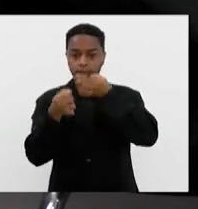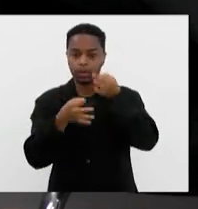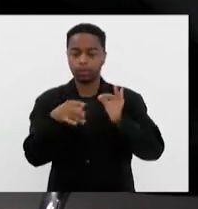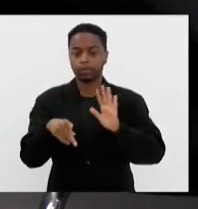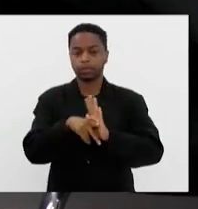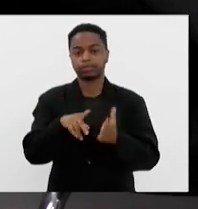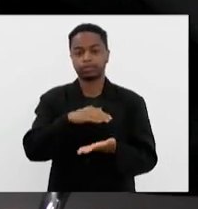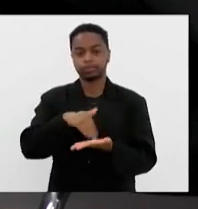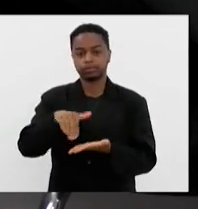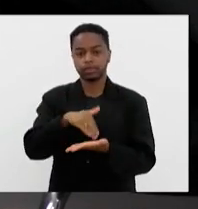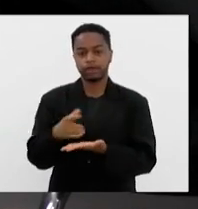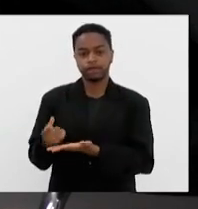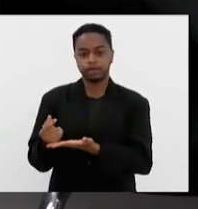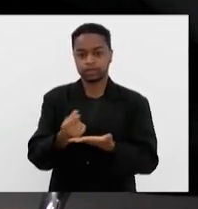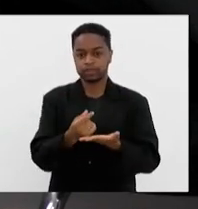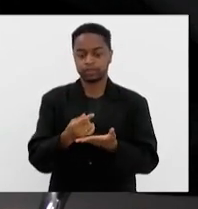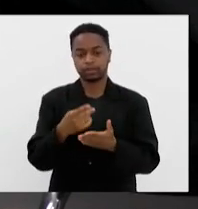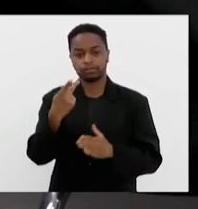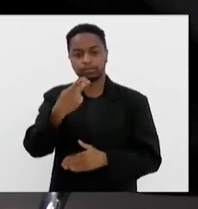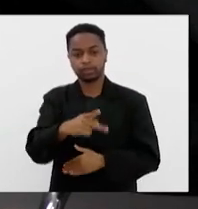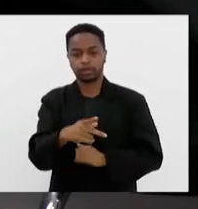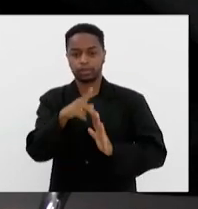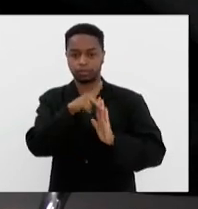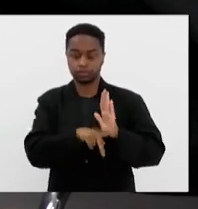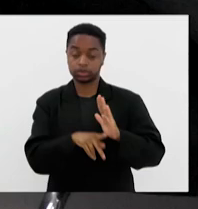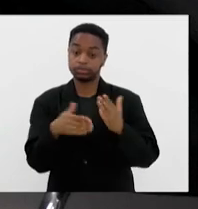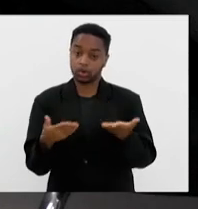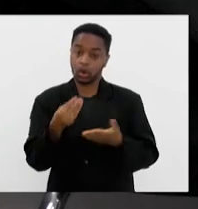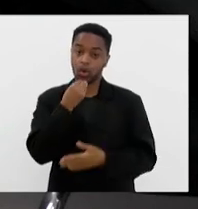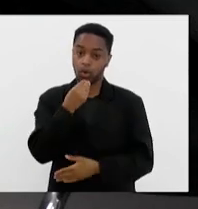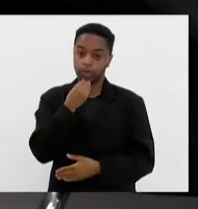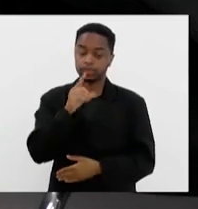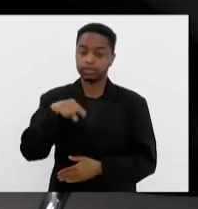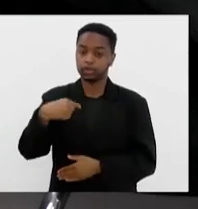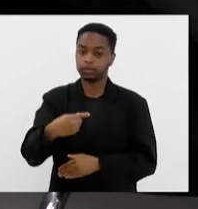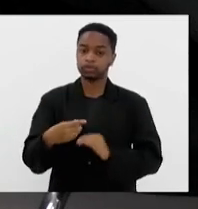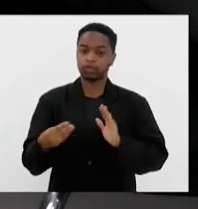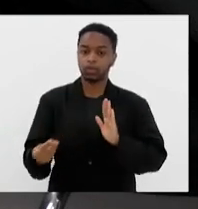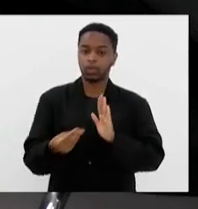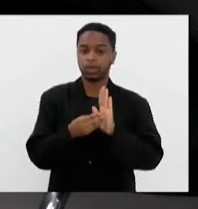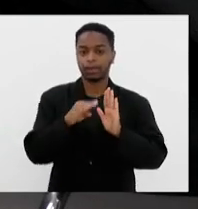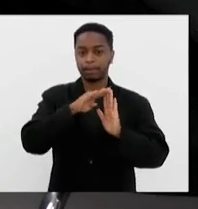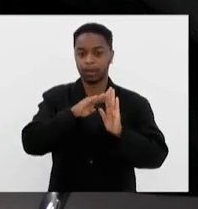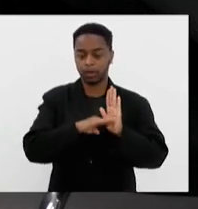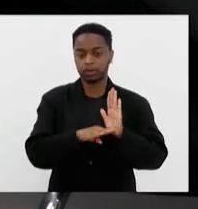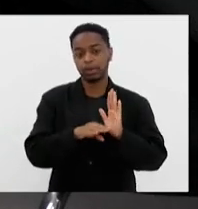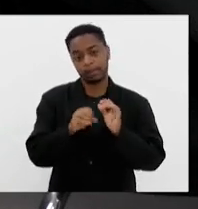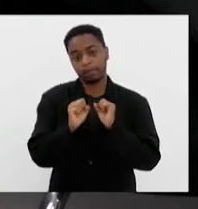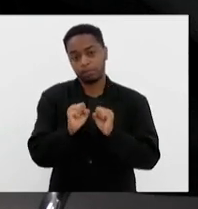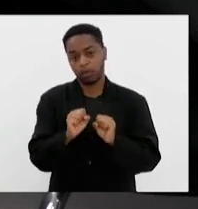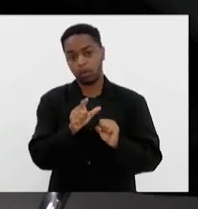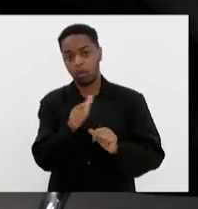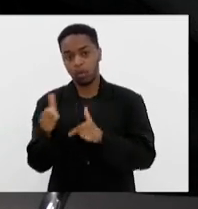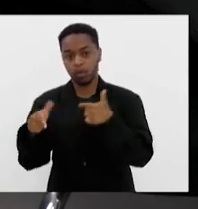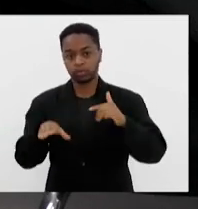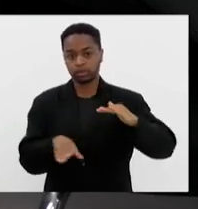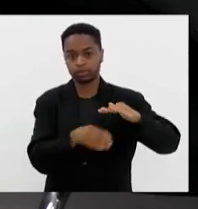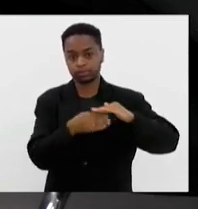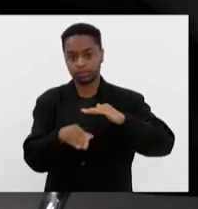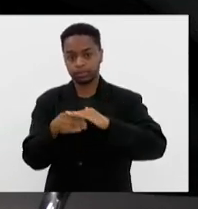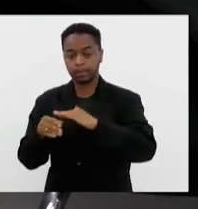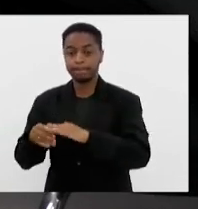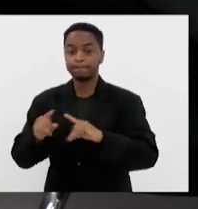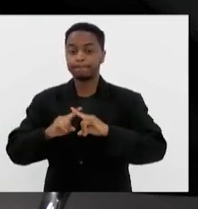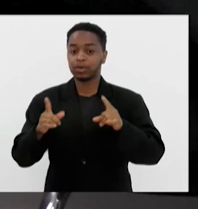Secretaria de Fazenda para o projeto. Evidentemente, quando for a pauta, poderá receber outras emendas. Mas